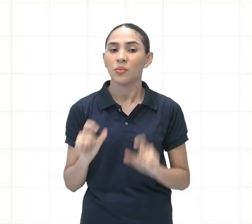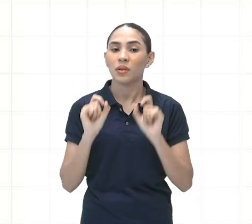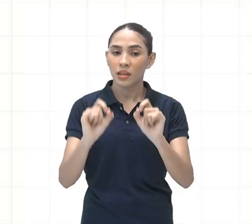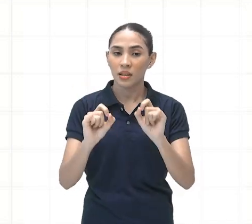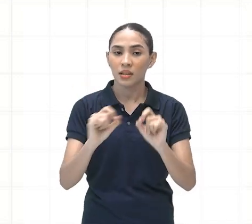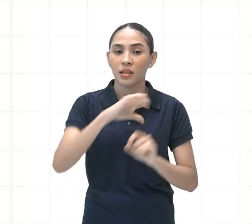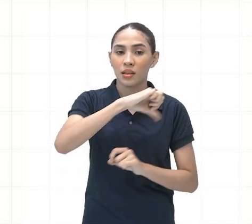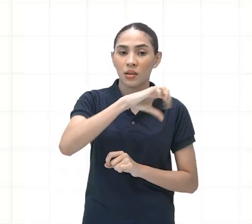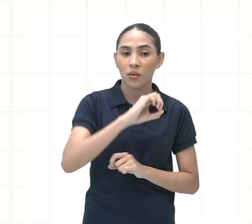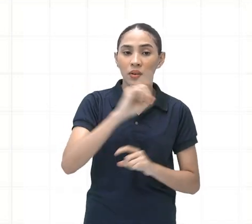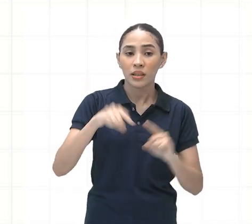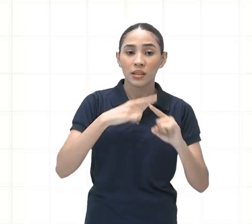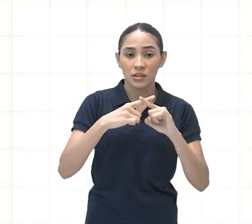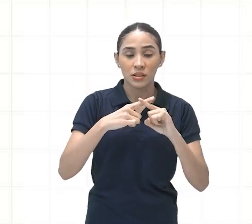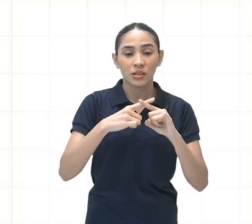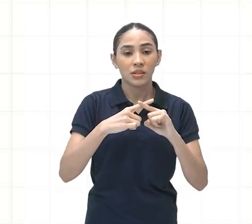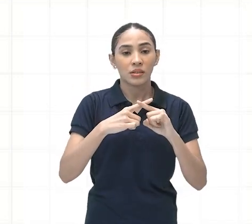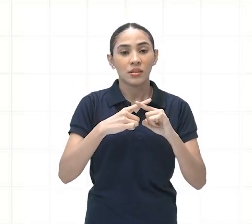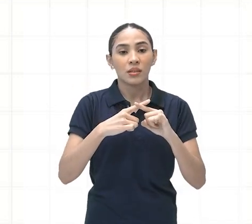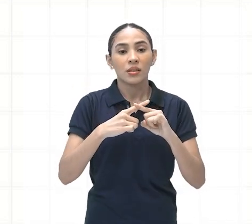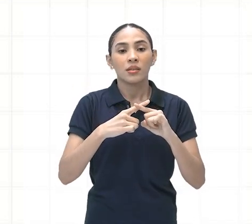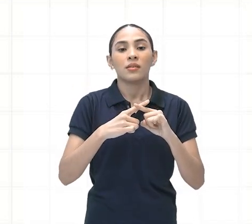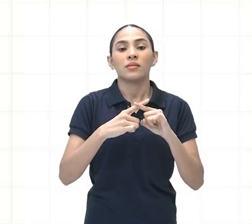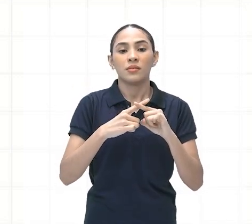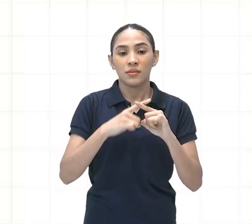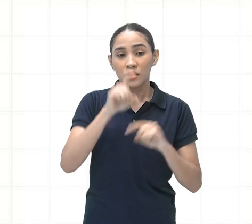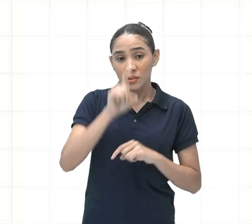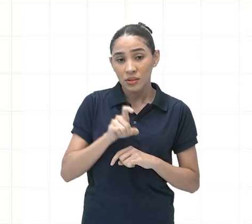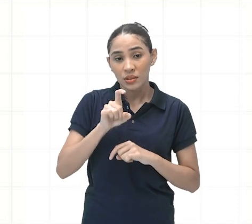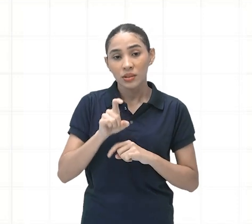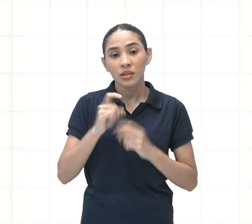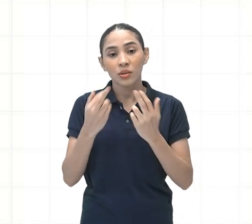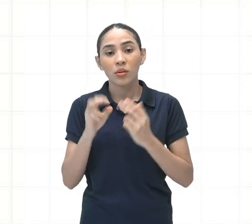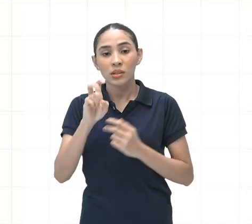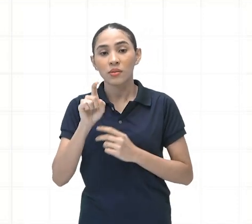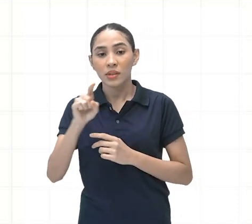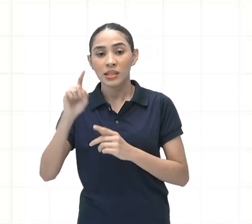seguinte: 90x é igual a 5 vezes 70.